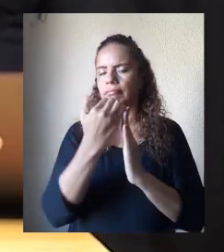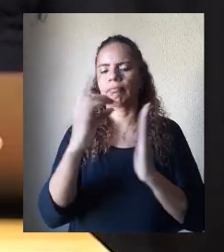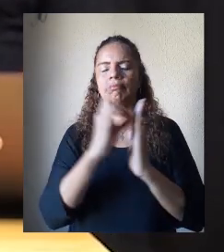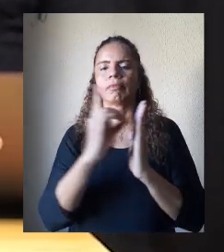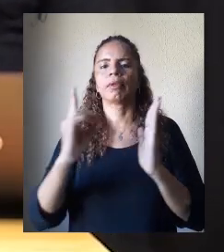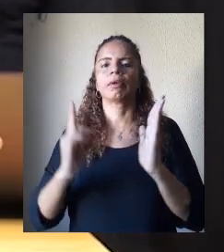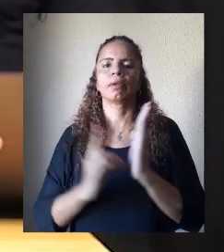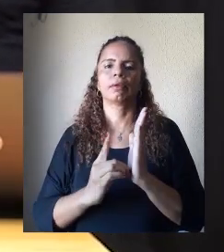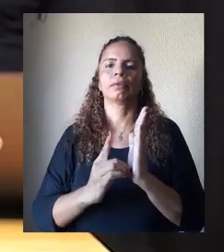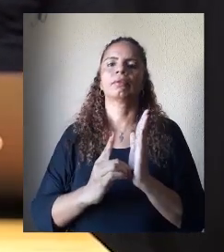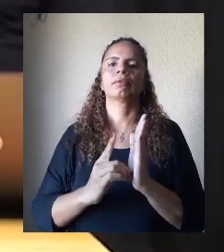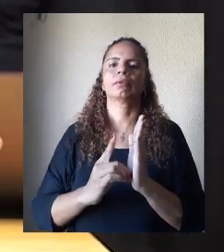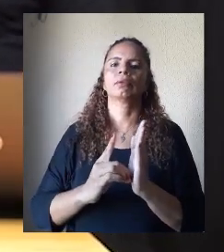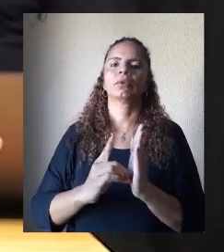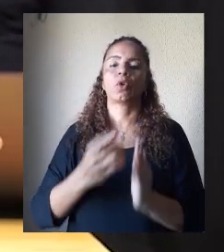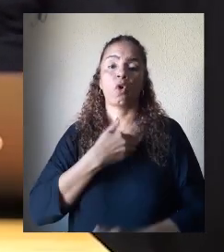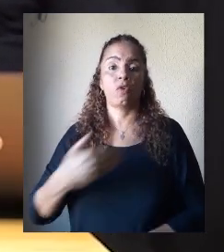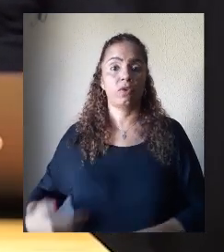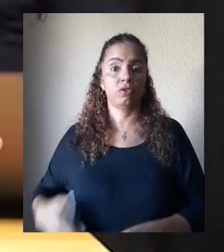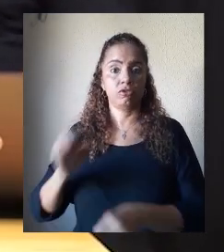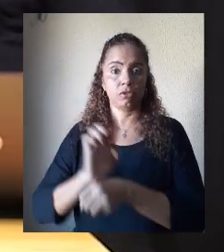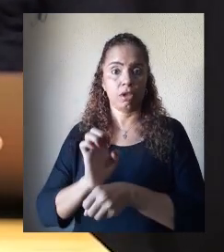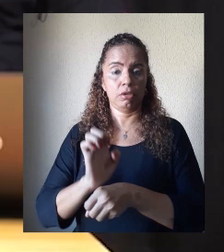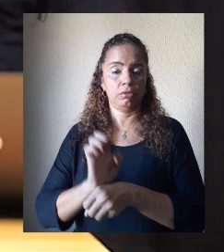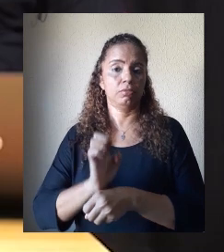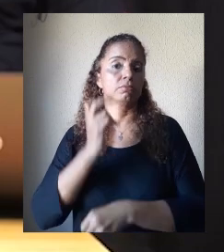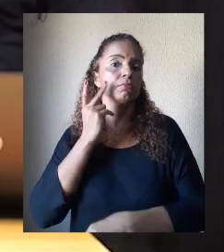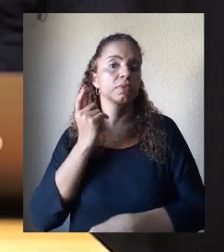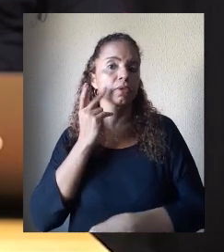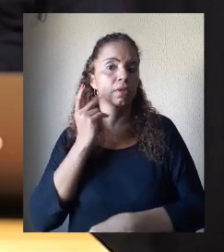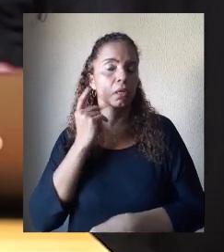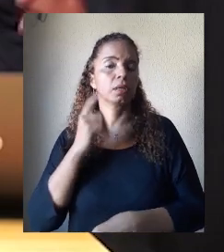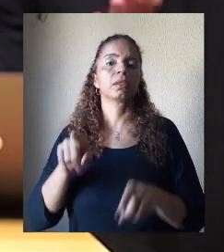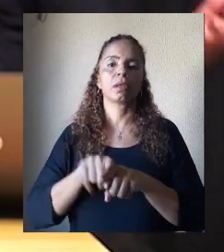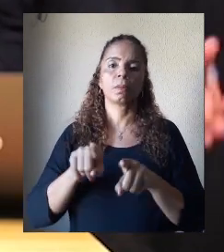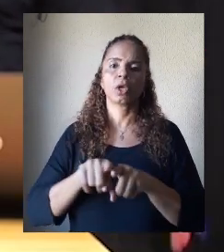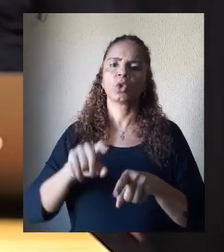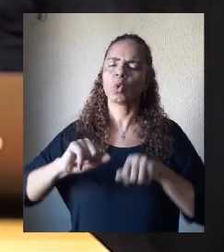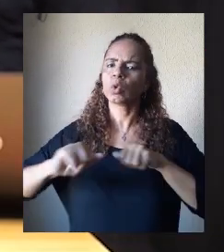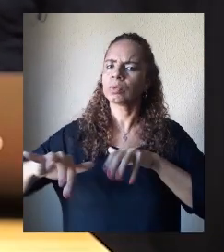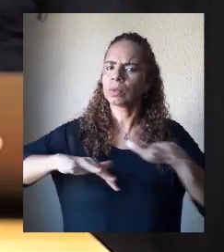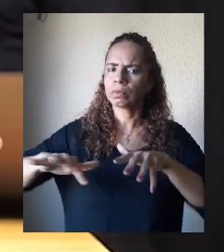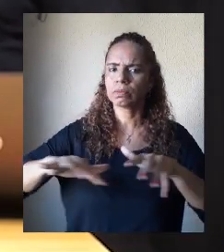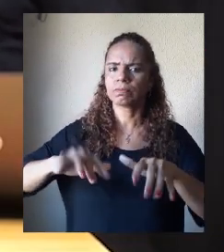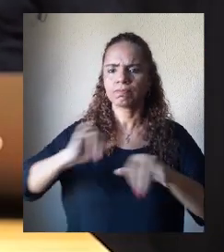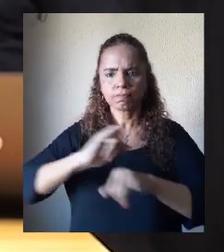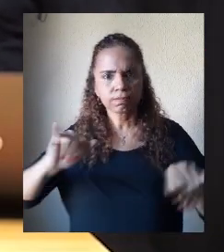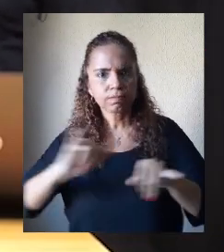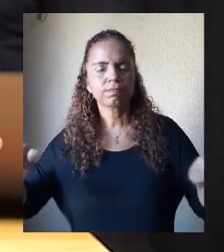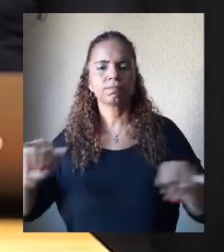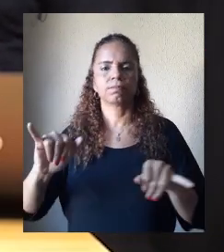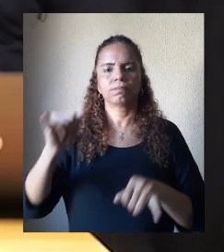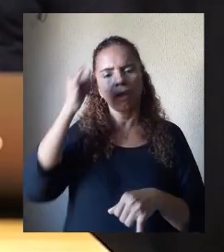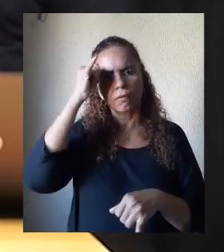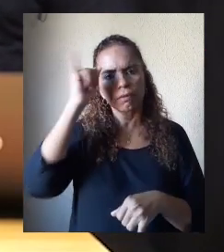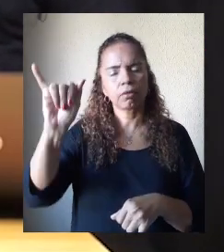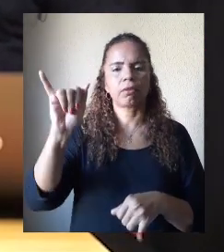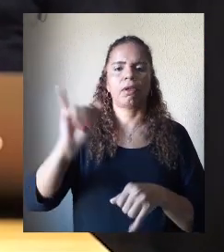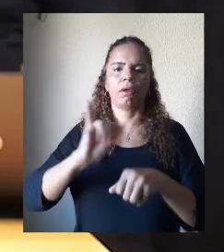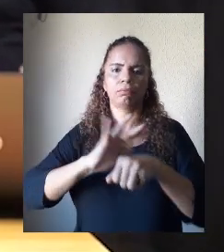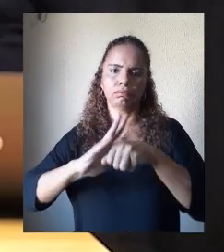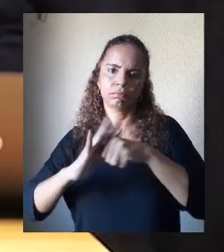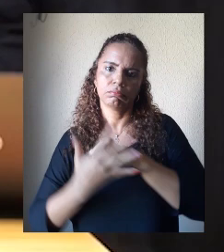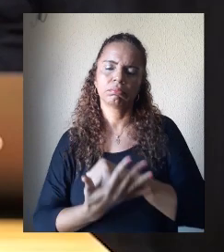Ceará e toda a mobilização nacional em defesa da saúde pública na tentativa de minimizar os efeitos